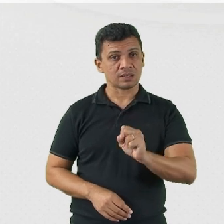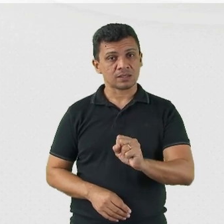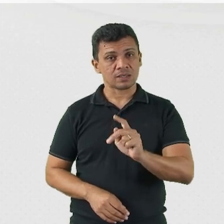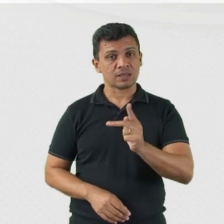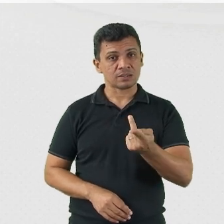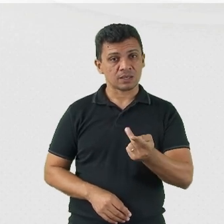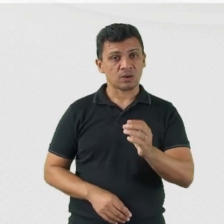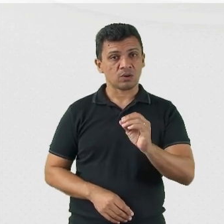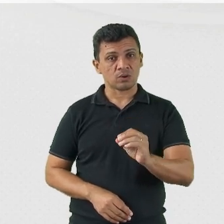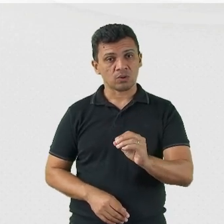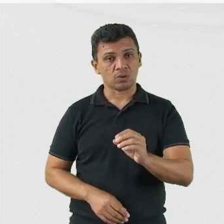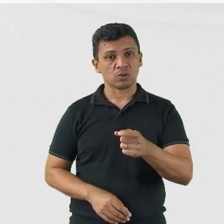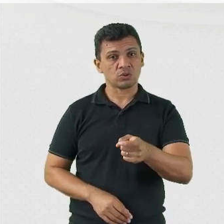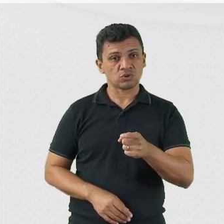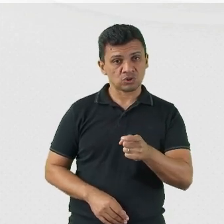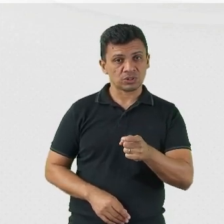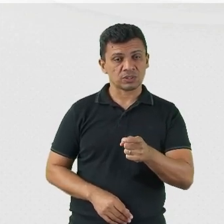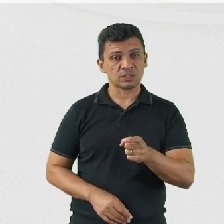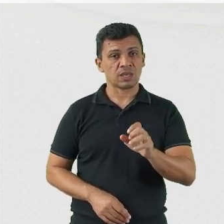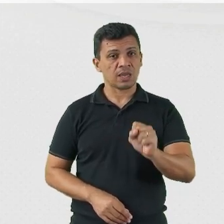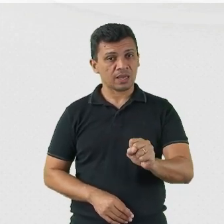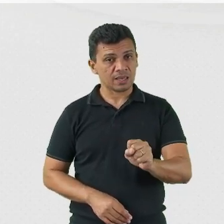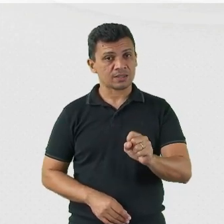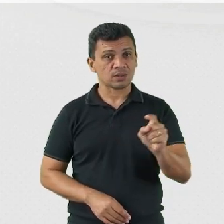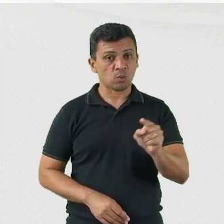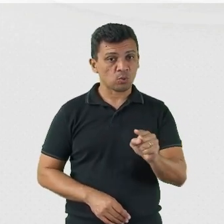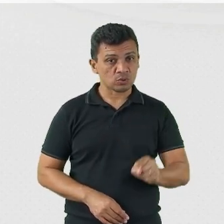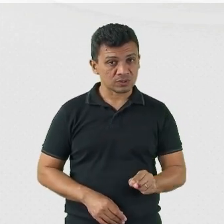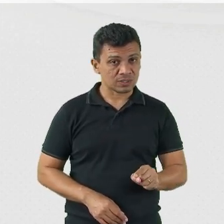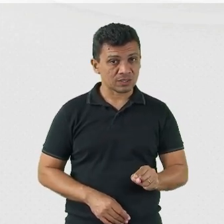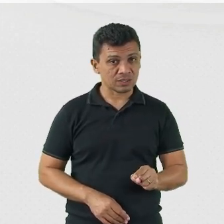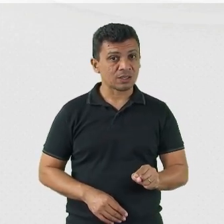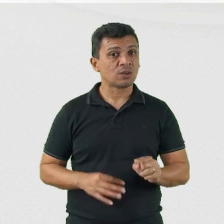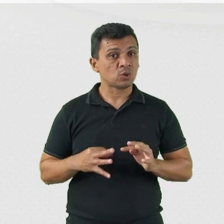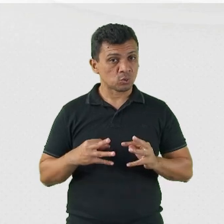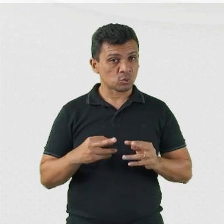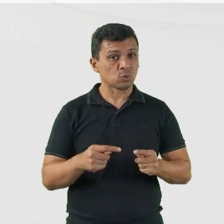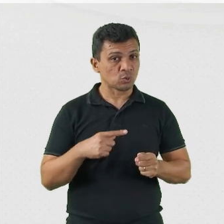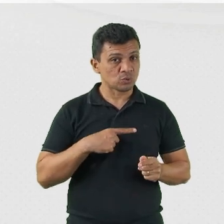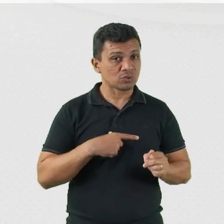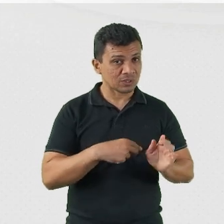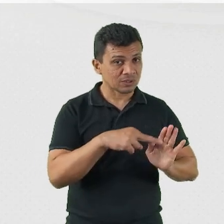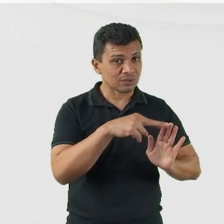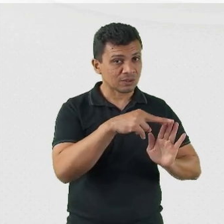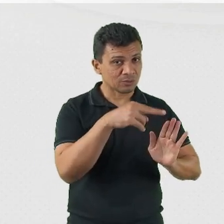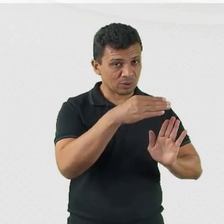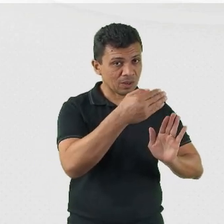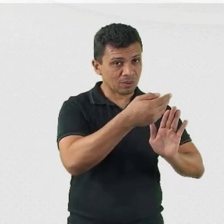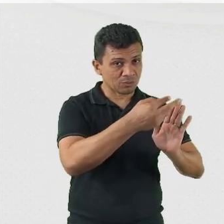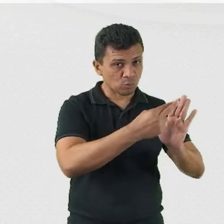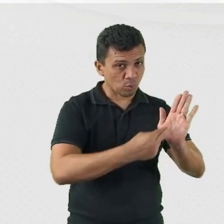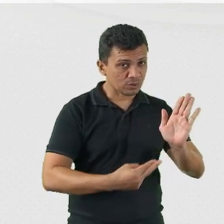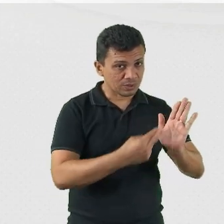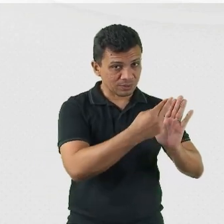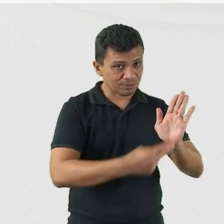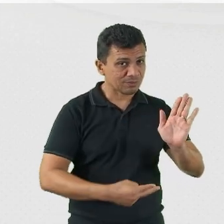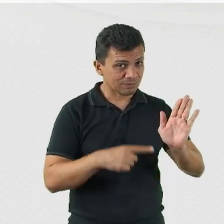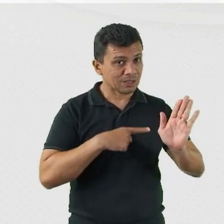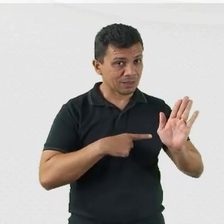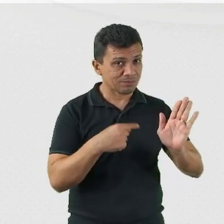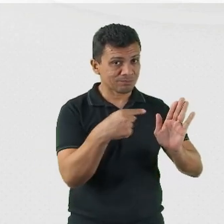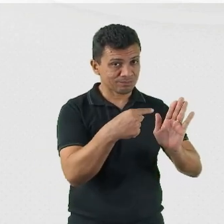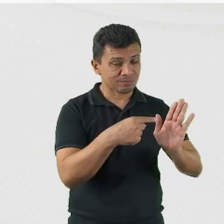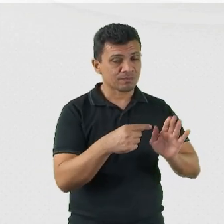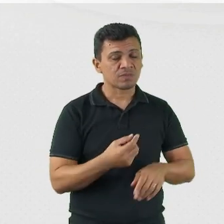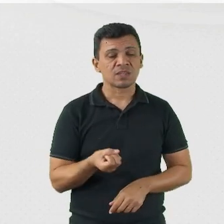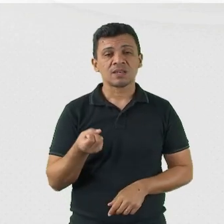O, X, S ou Z, todos esses materiais estão escritos lá no roteiro, tá? Essas informações para vocês. Se